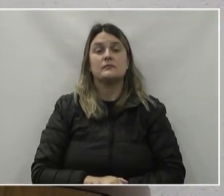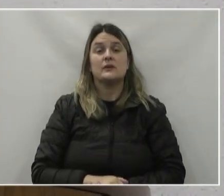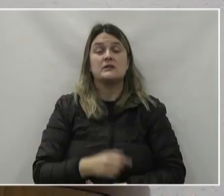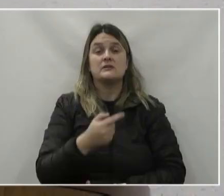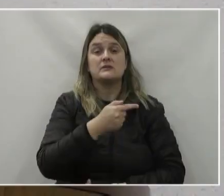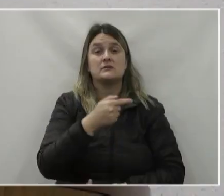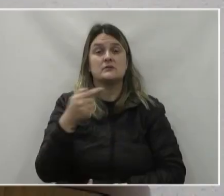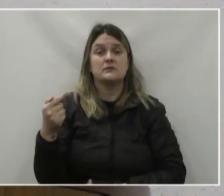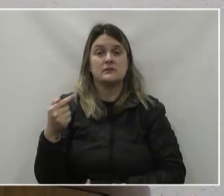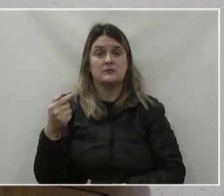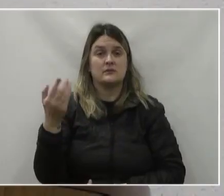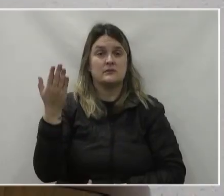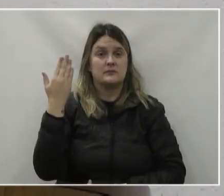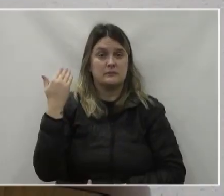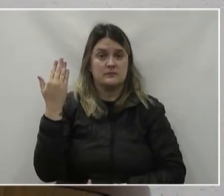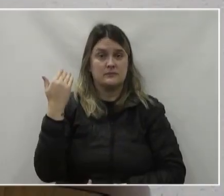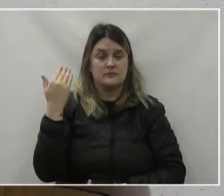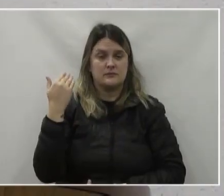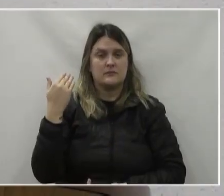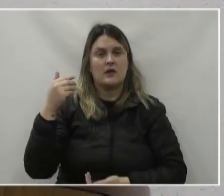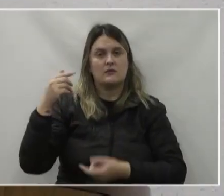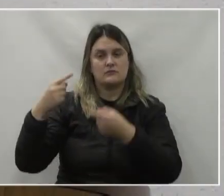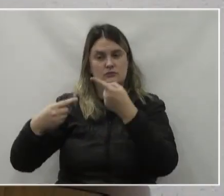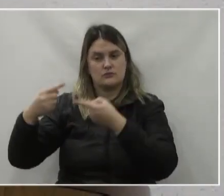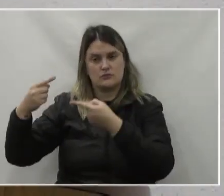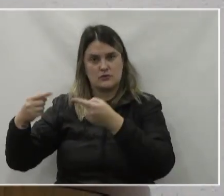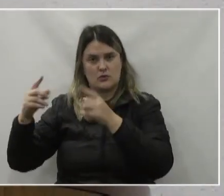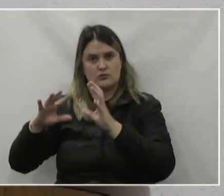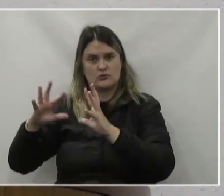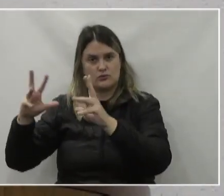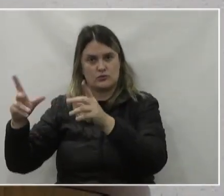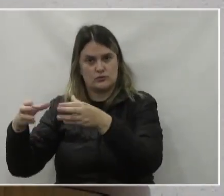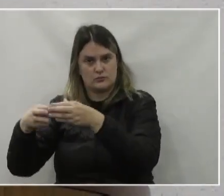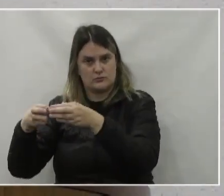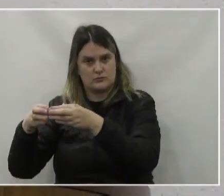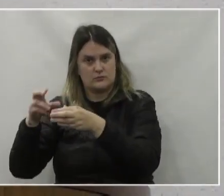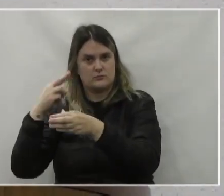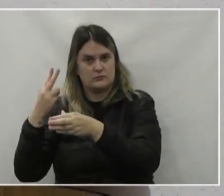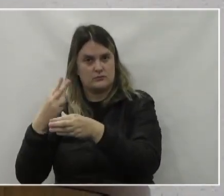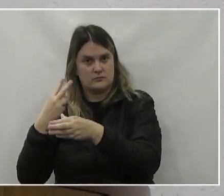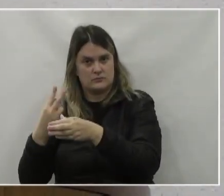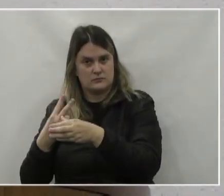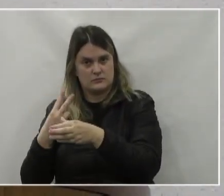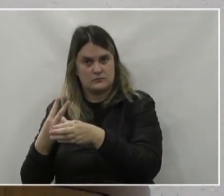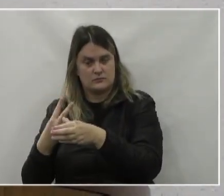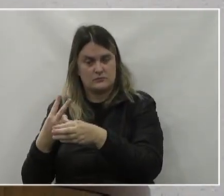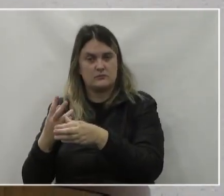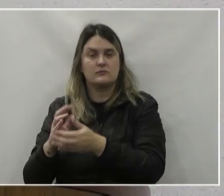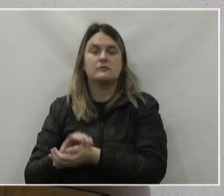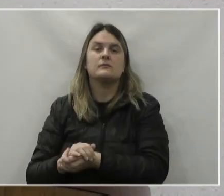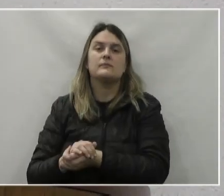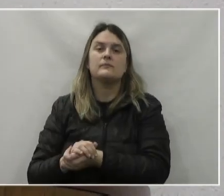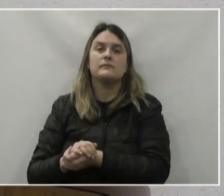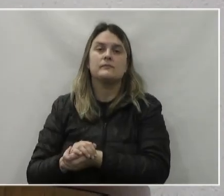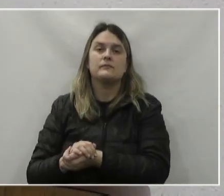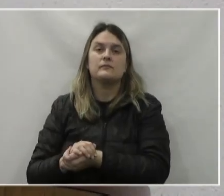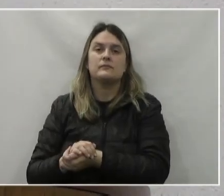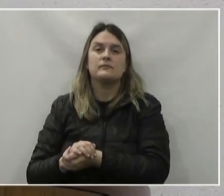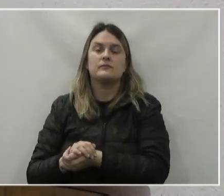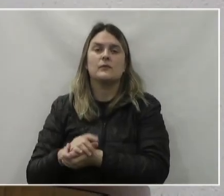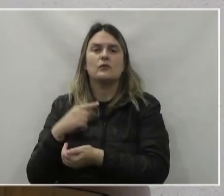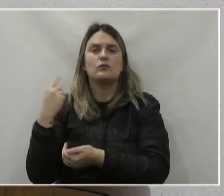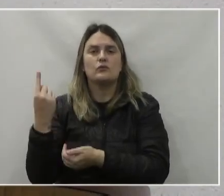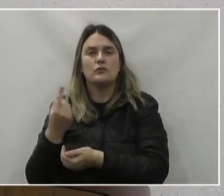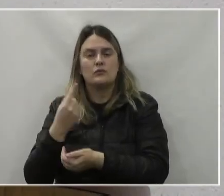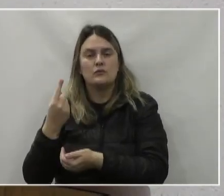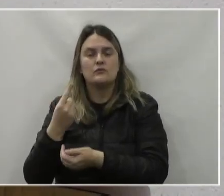semana passada, né, em discussão com todos os representantes do Legislativo, né, a gente teve